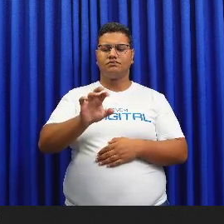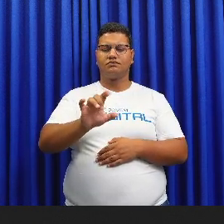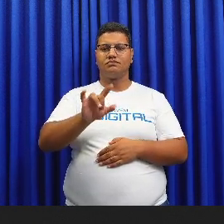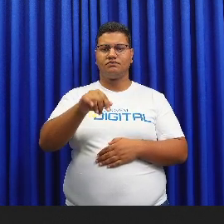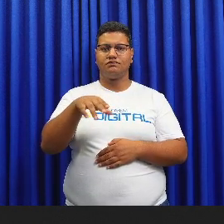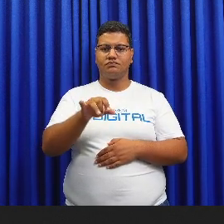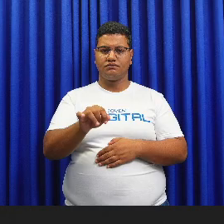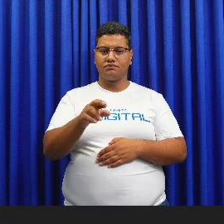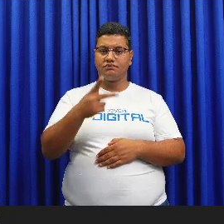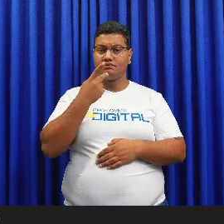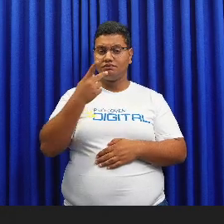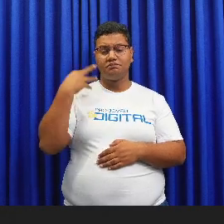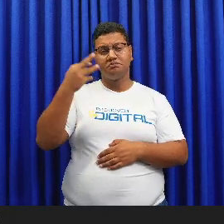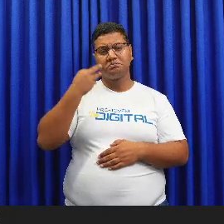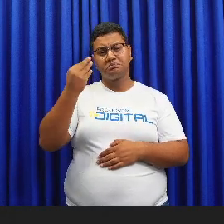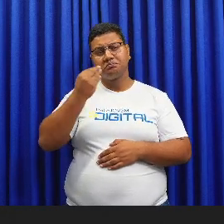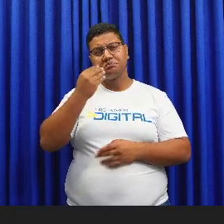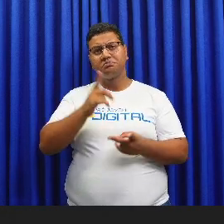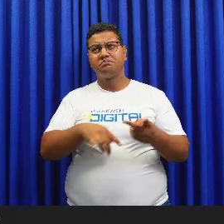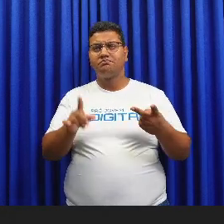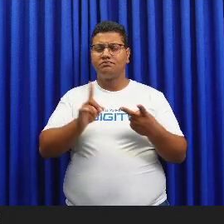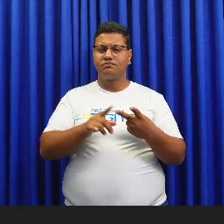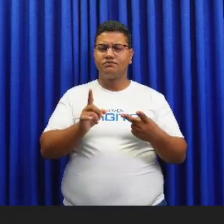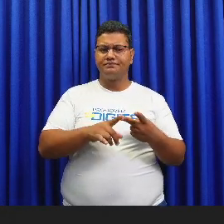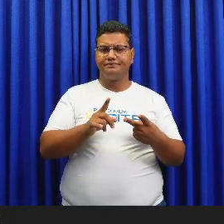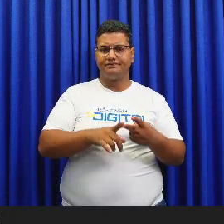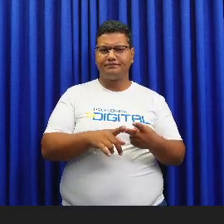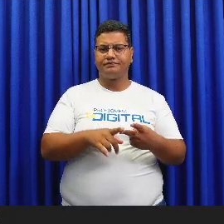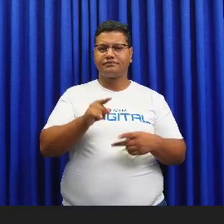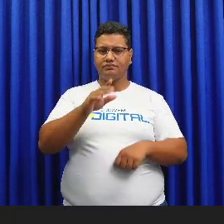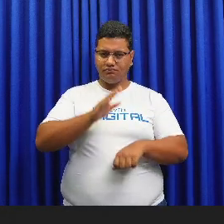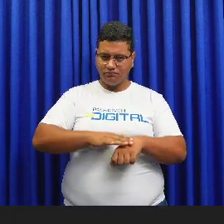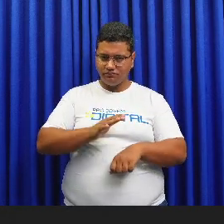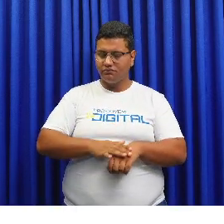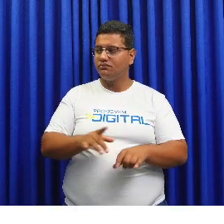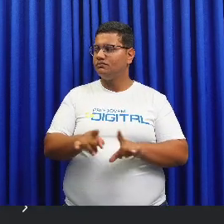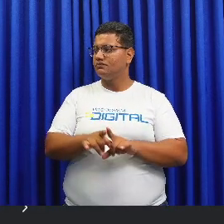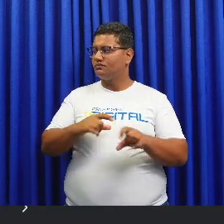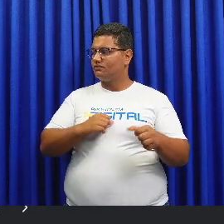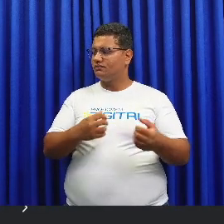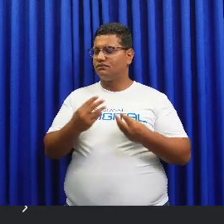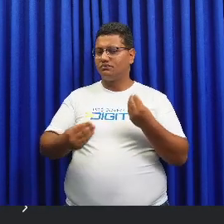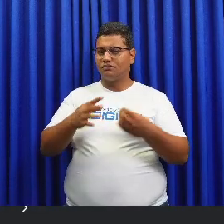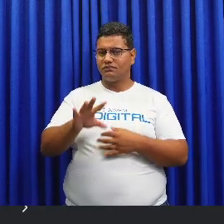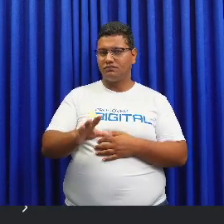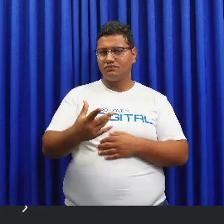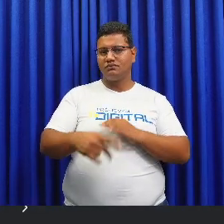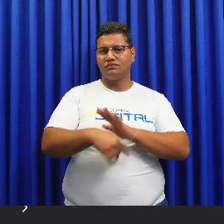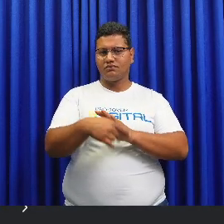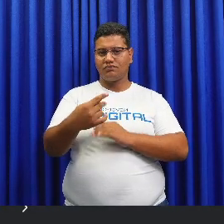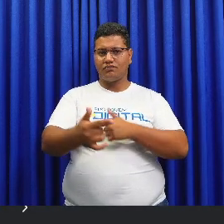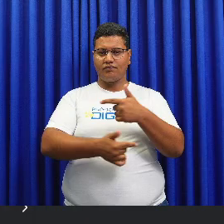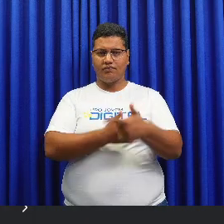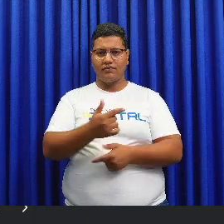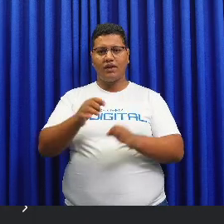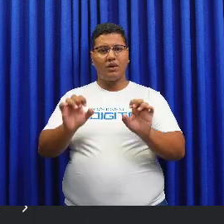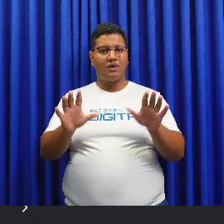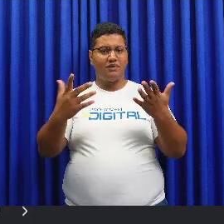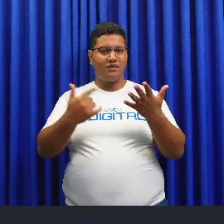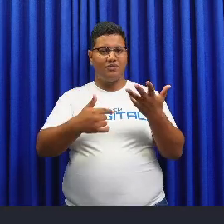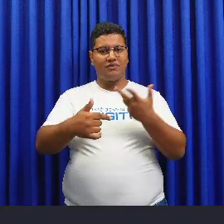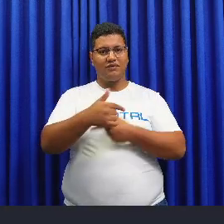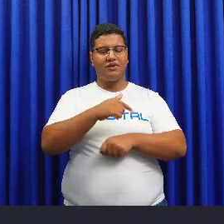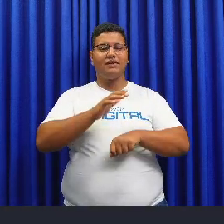sua experiência, contar um pouco aí do que você faz, como é que funciona o seu trabalho, quais são os eventos que